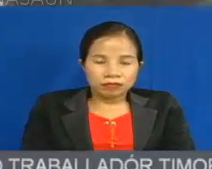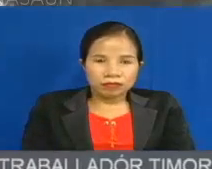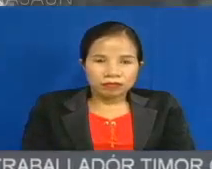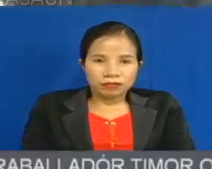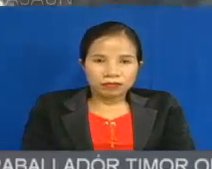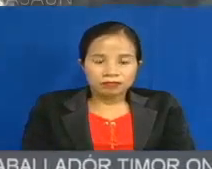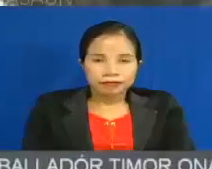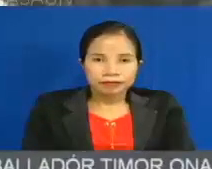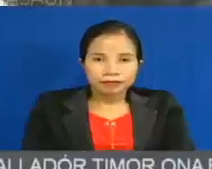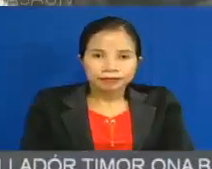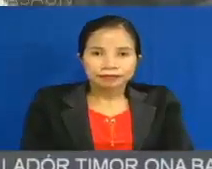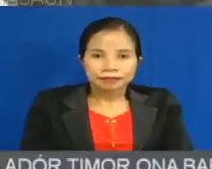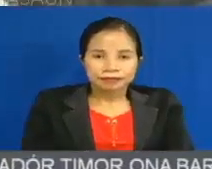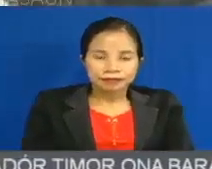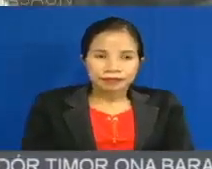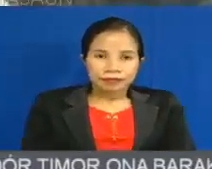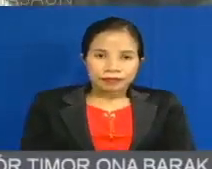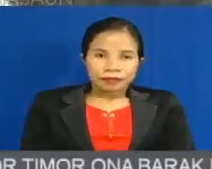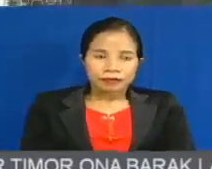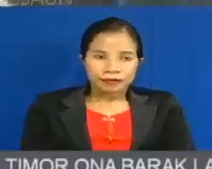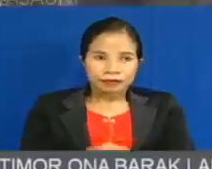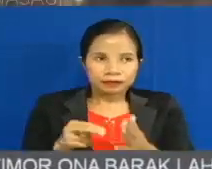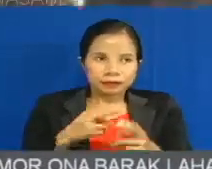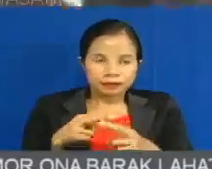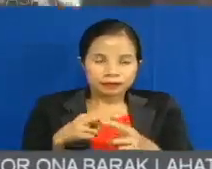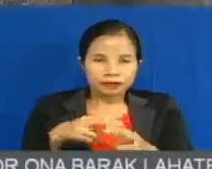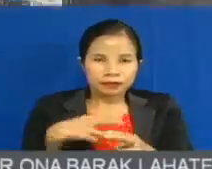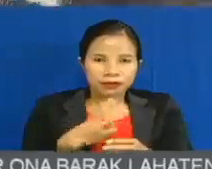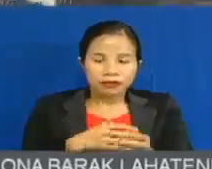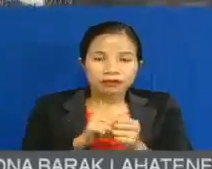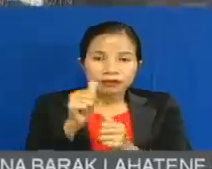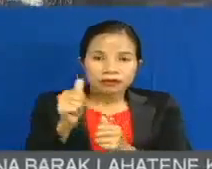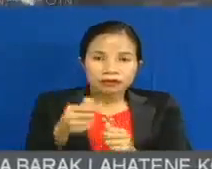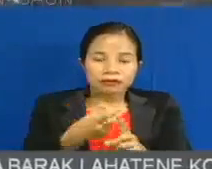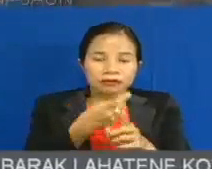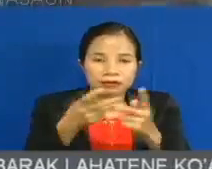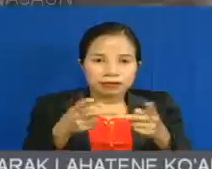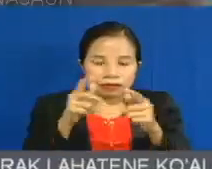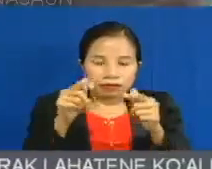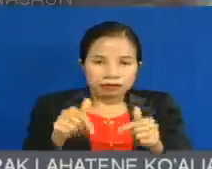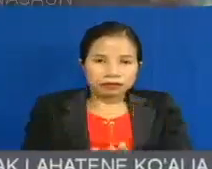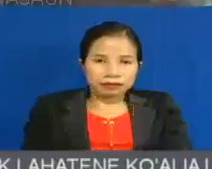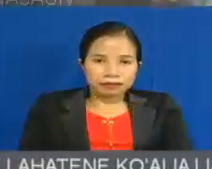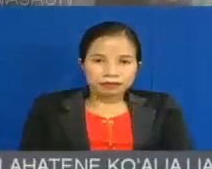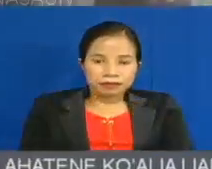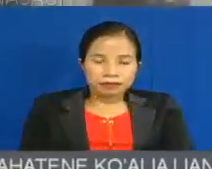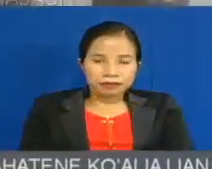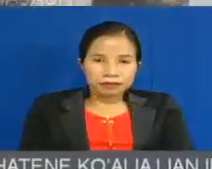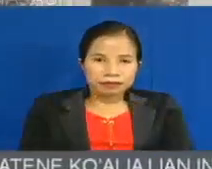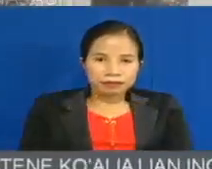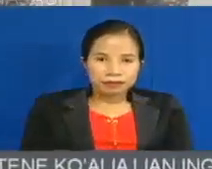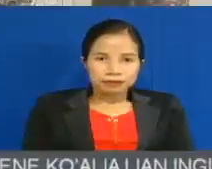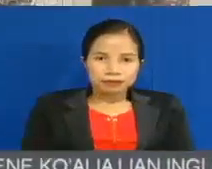Virgínio, Austrália. E Dané Maka, informação Badak Nebe Maka, me recolhe Rusi Fatih e Dané. Rusi Fatih Hadadili, ao